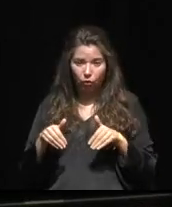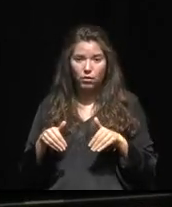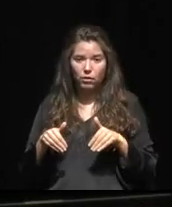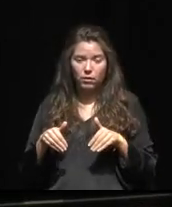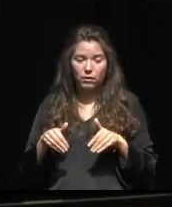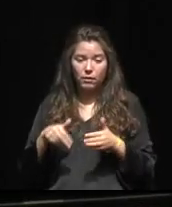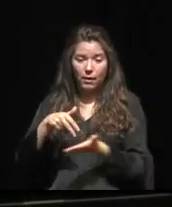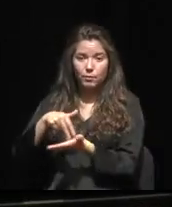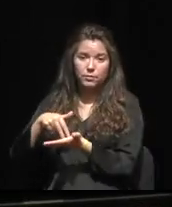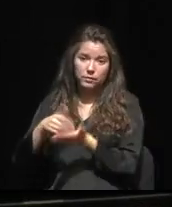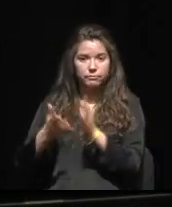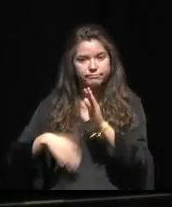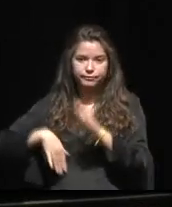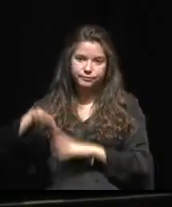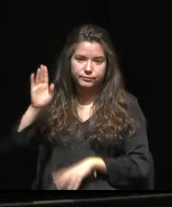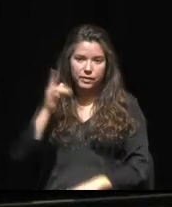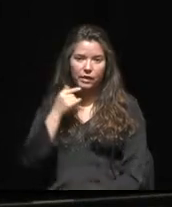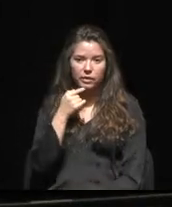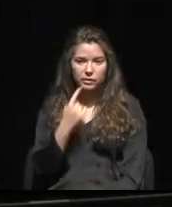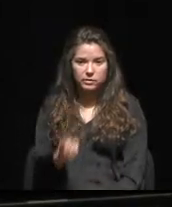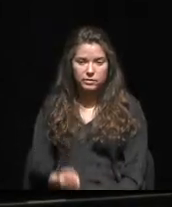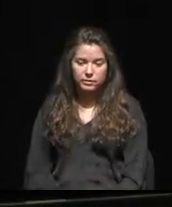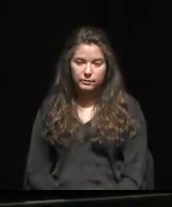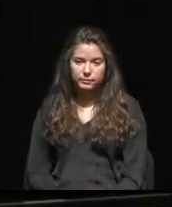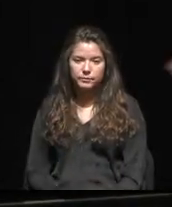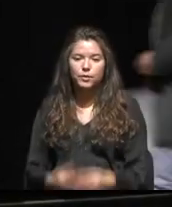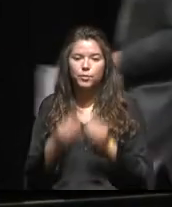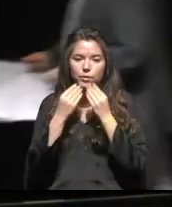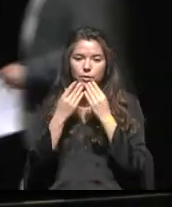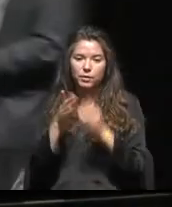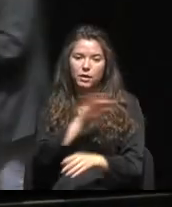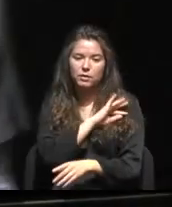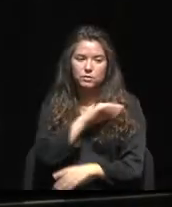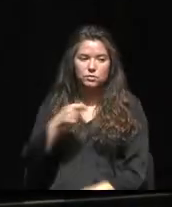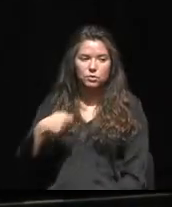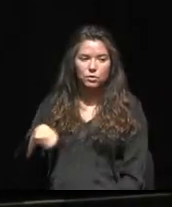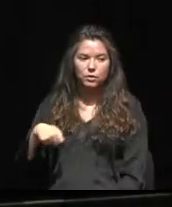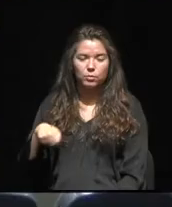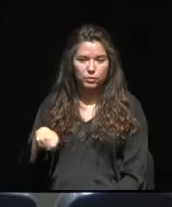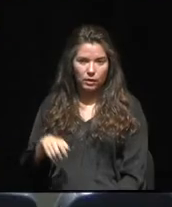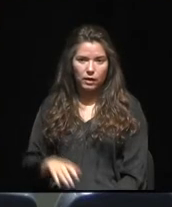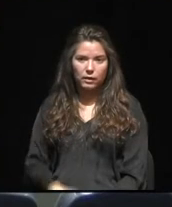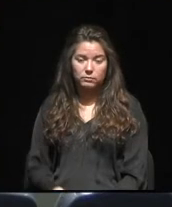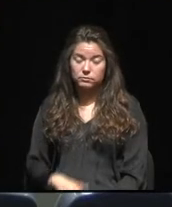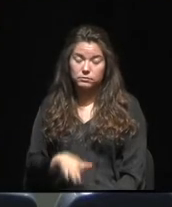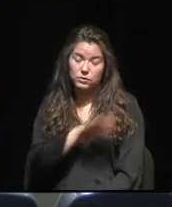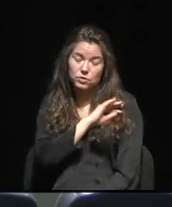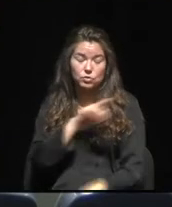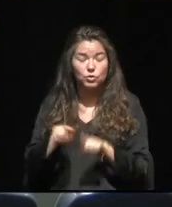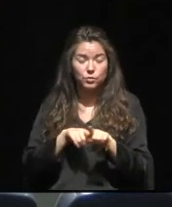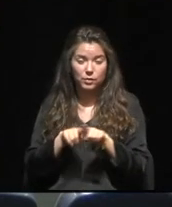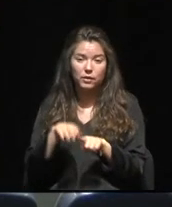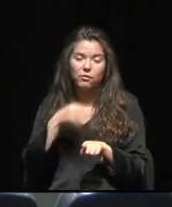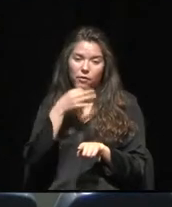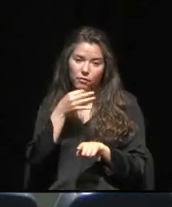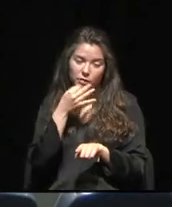essa posição passou disse obrigada senhor Deputado tem a palavra a senhora deputada Margarida bentos